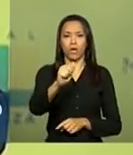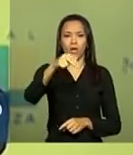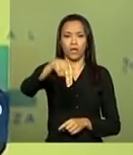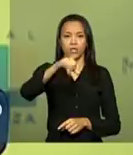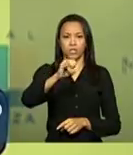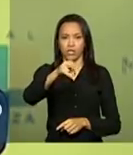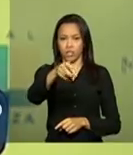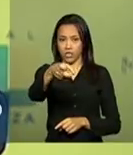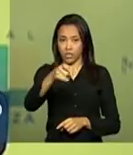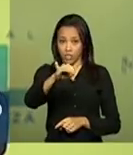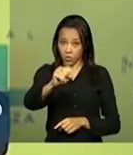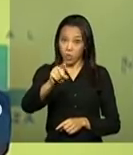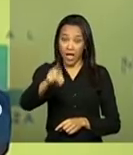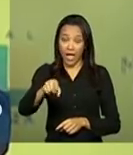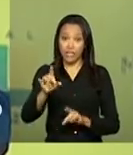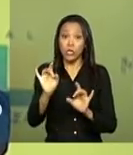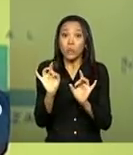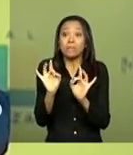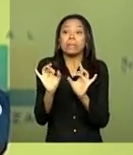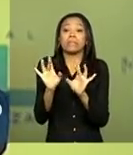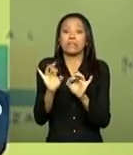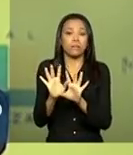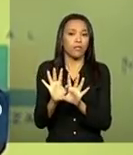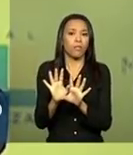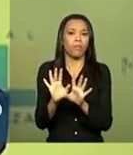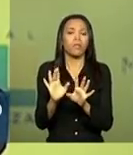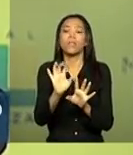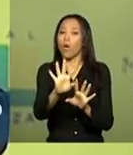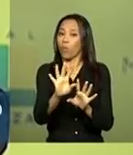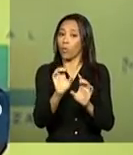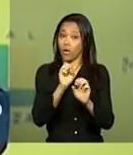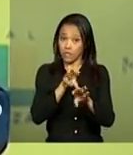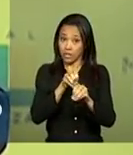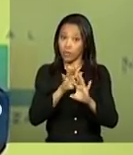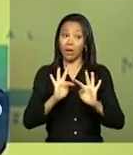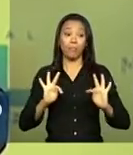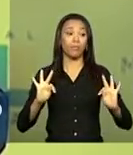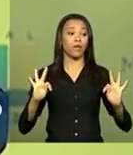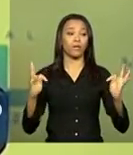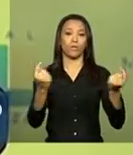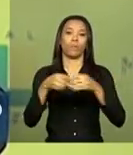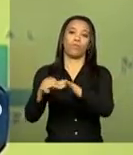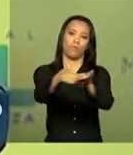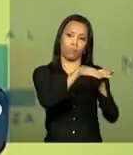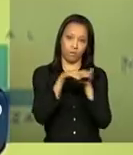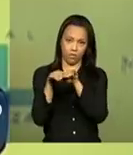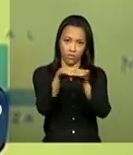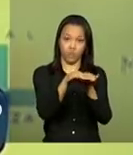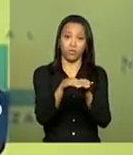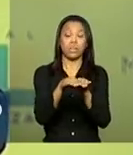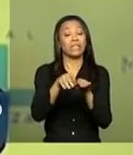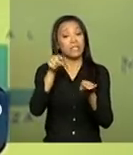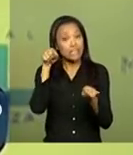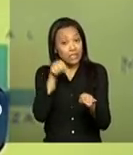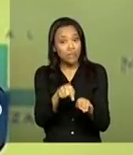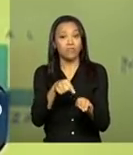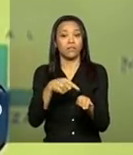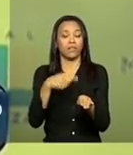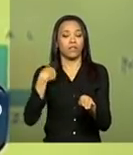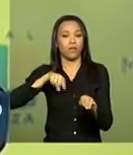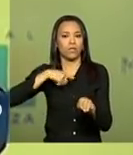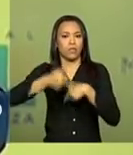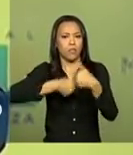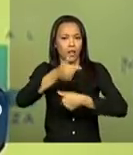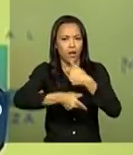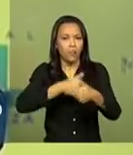não é privilégio, educação é para todos. E isso nós conseguimos fazer com que o país pensasse dessa forma,